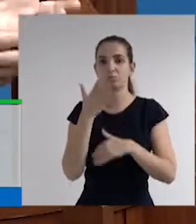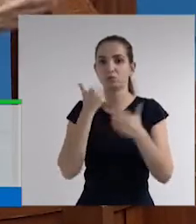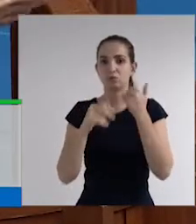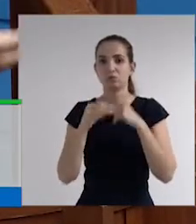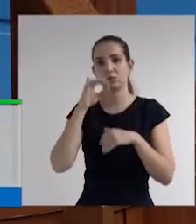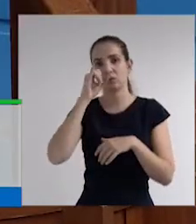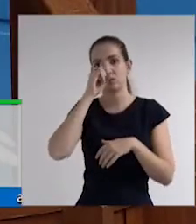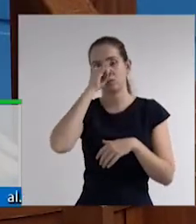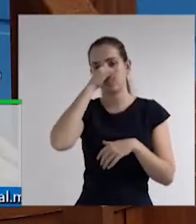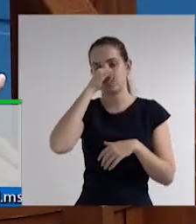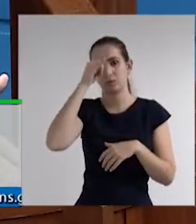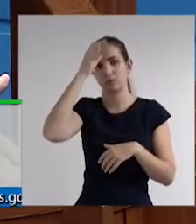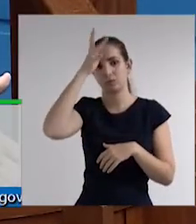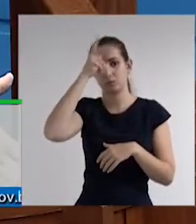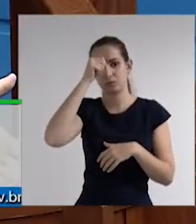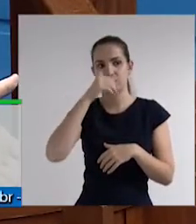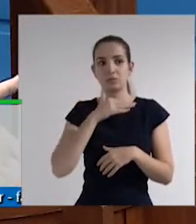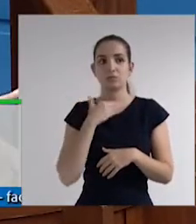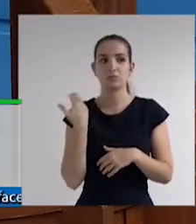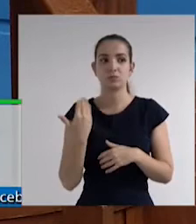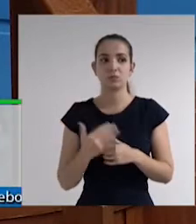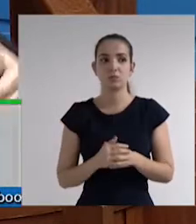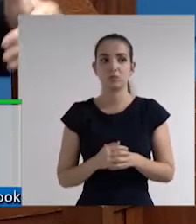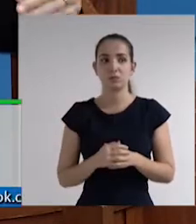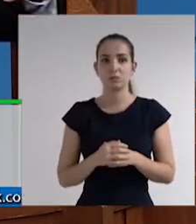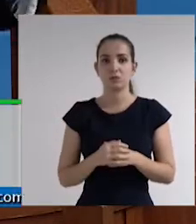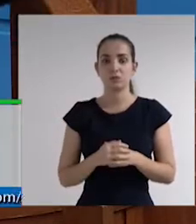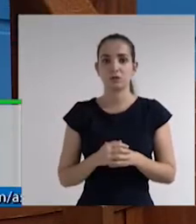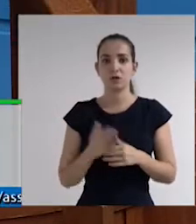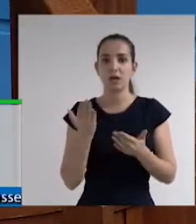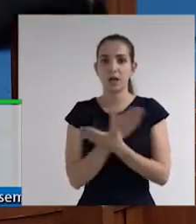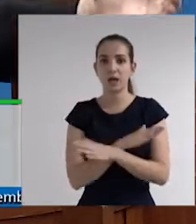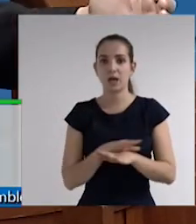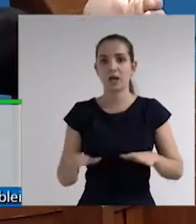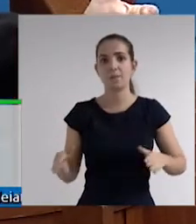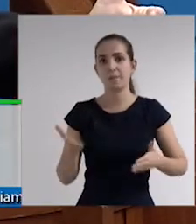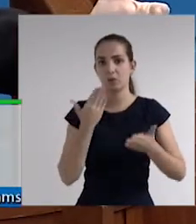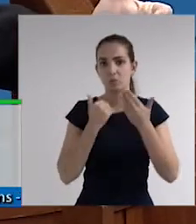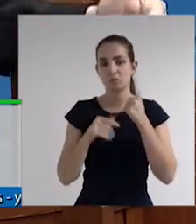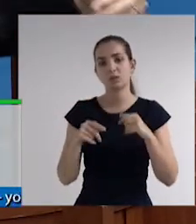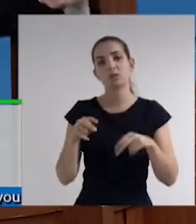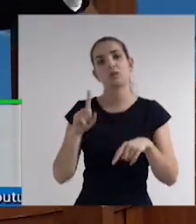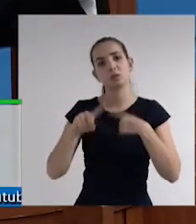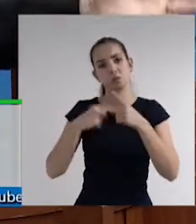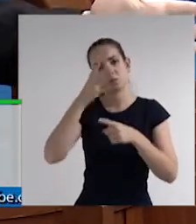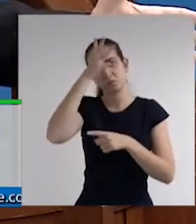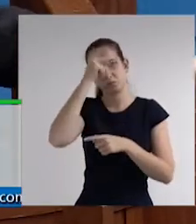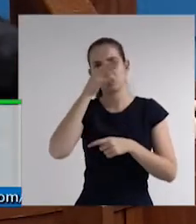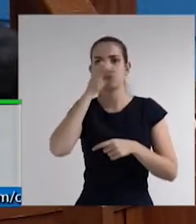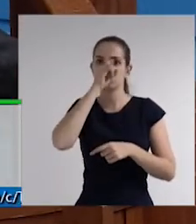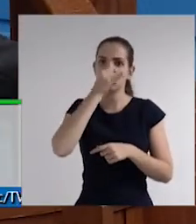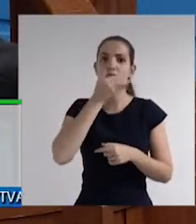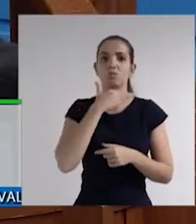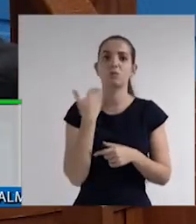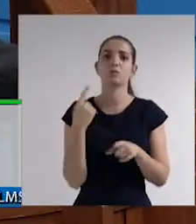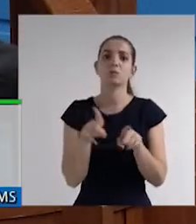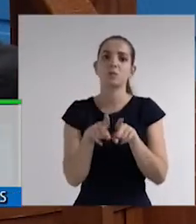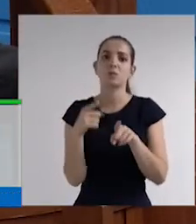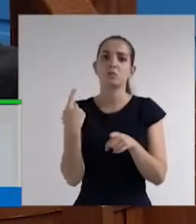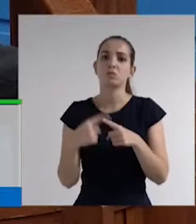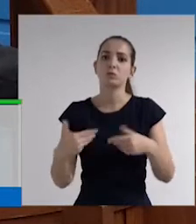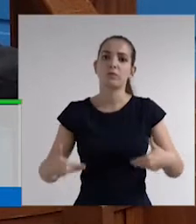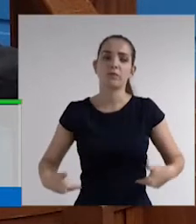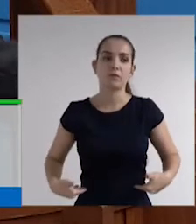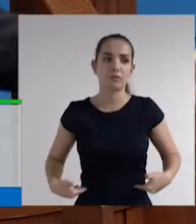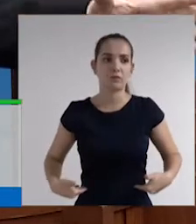estão matando o porco de frango na ponta. Quer dizer, chegou a raia da loucura o negócio. Então, querem quebrar o país. E aí, a gente não